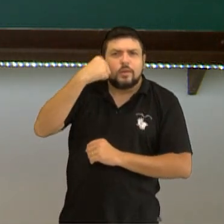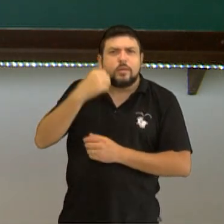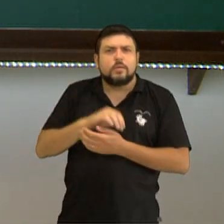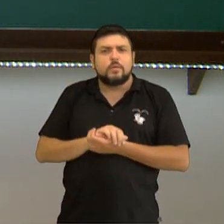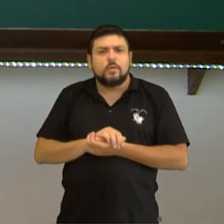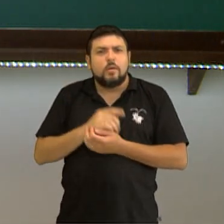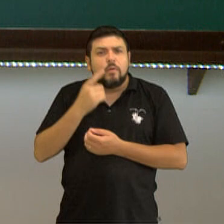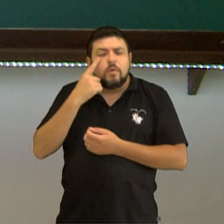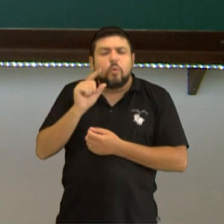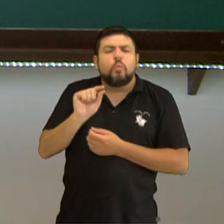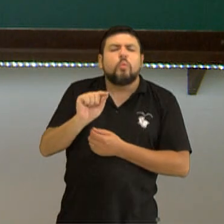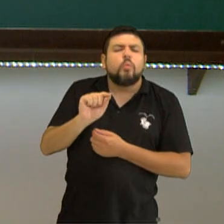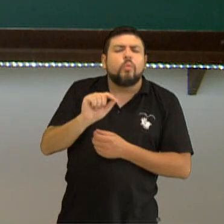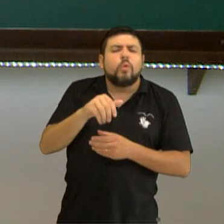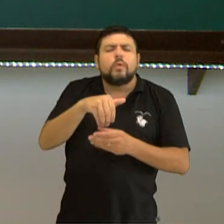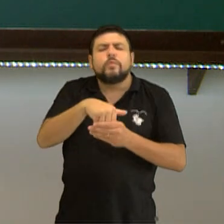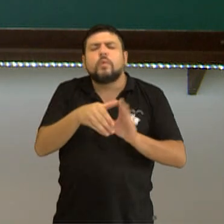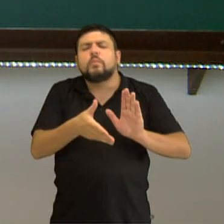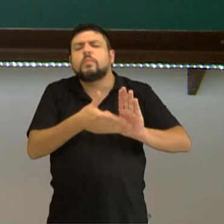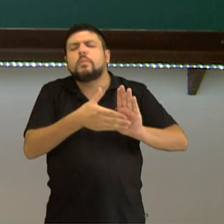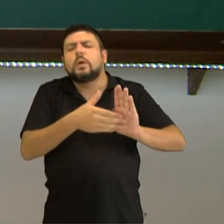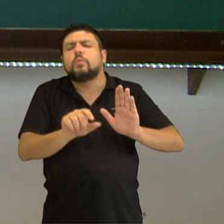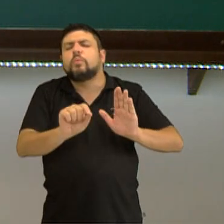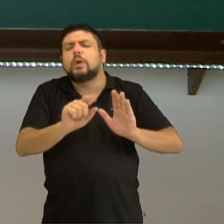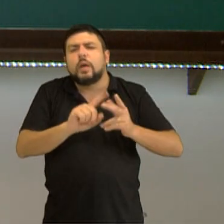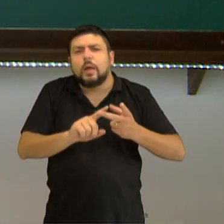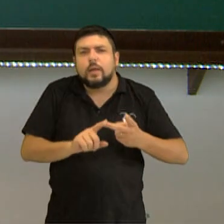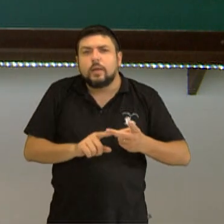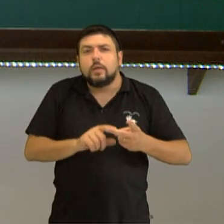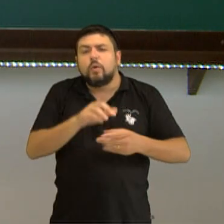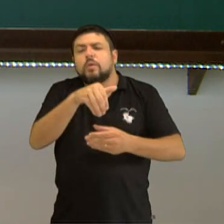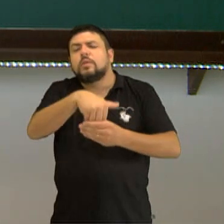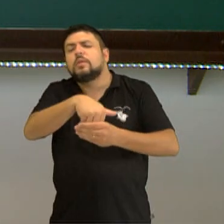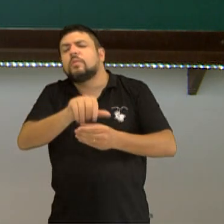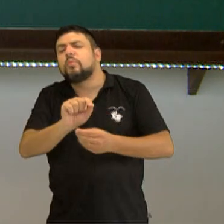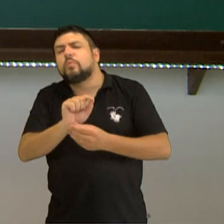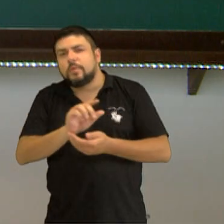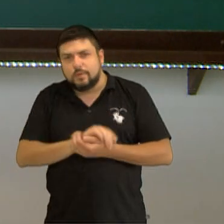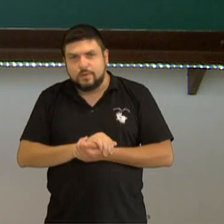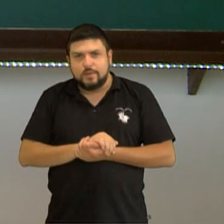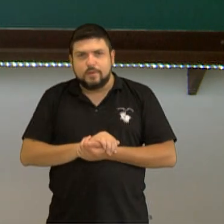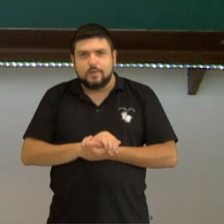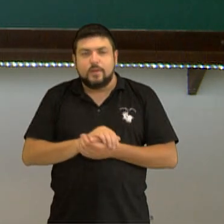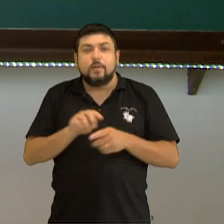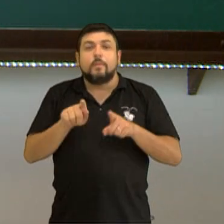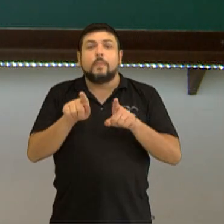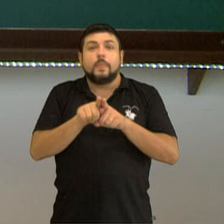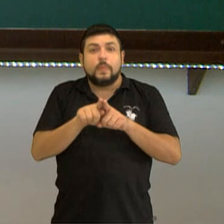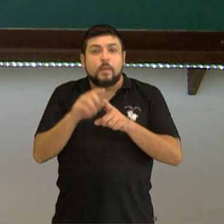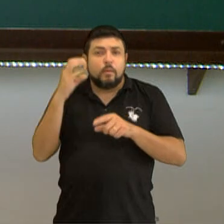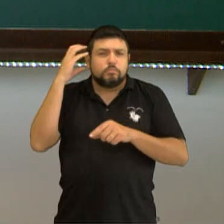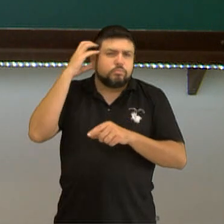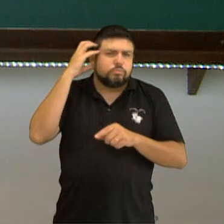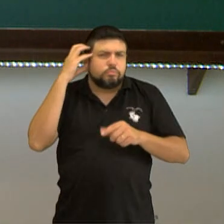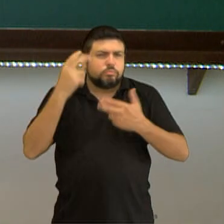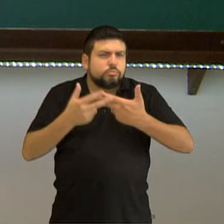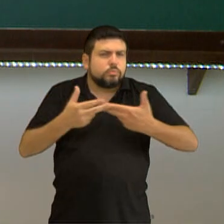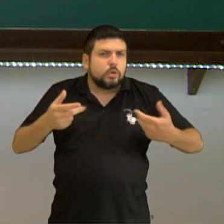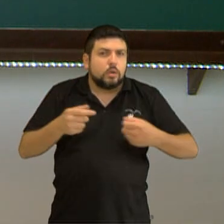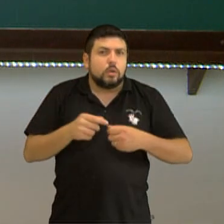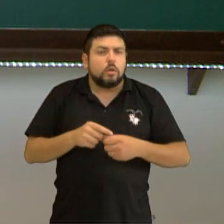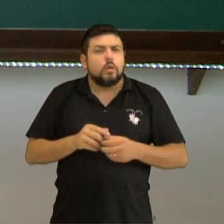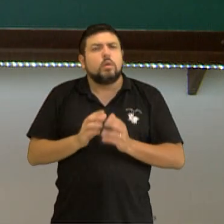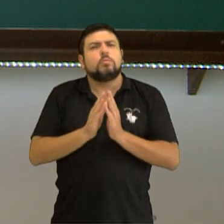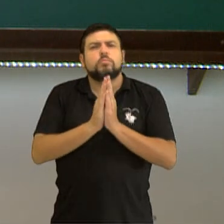ou deixam de votar, acompanhem as mídias diversas possíveis, acompanhem a política, compreendam